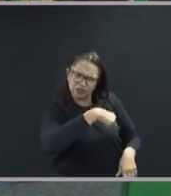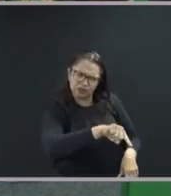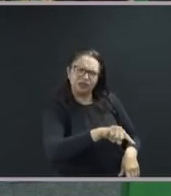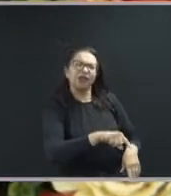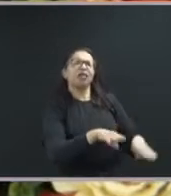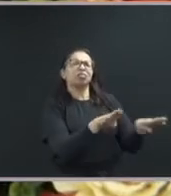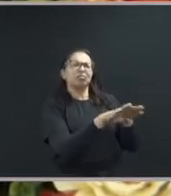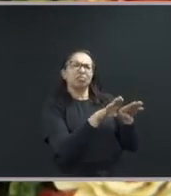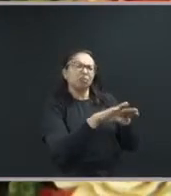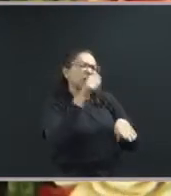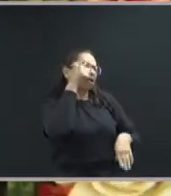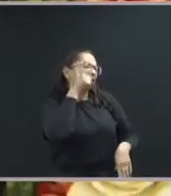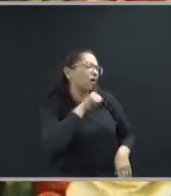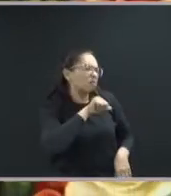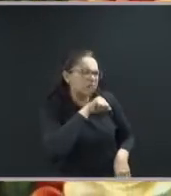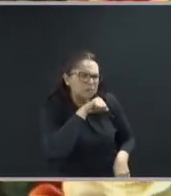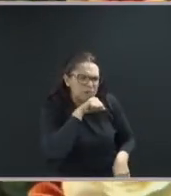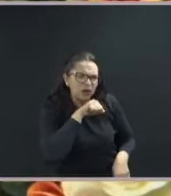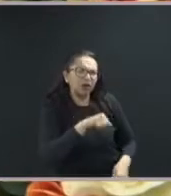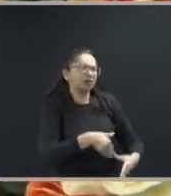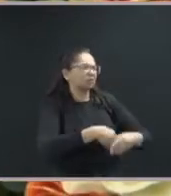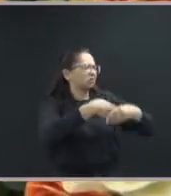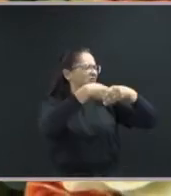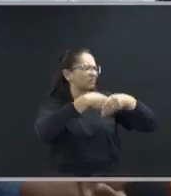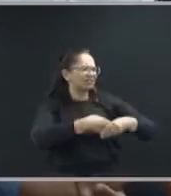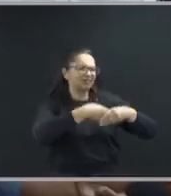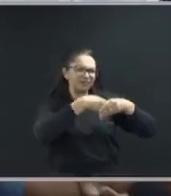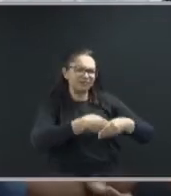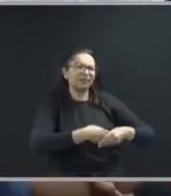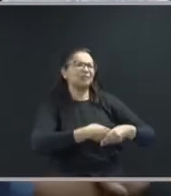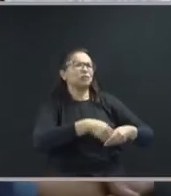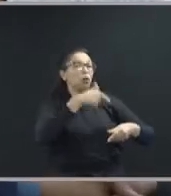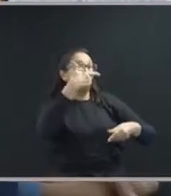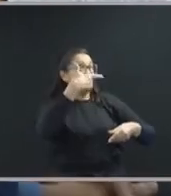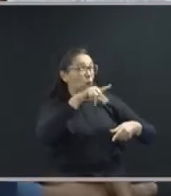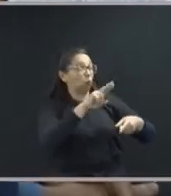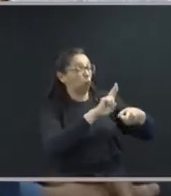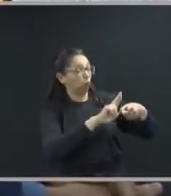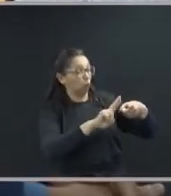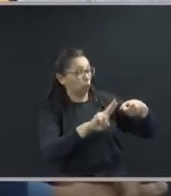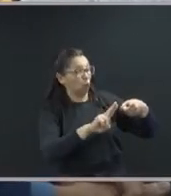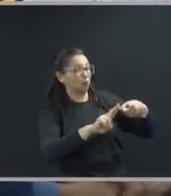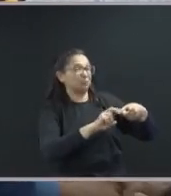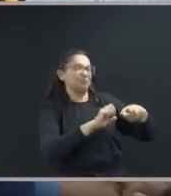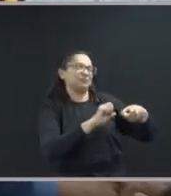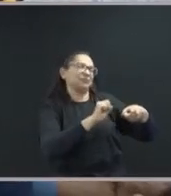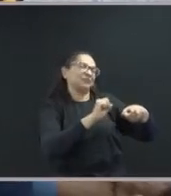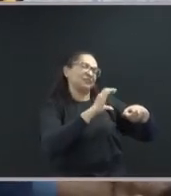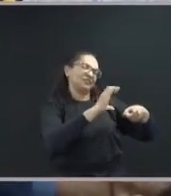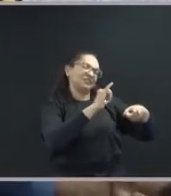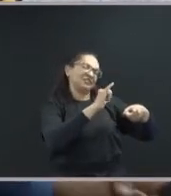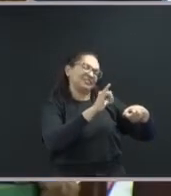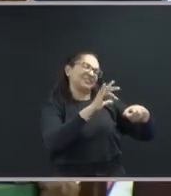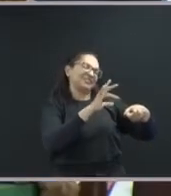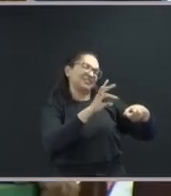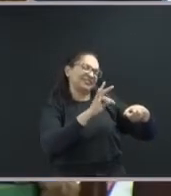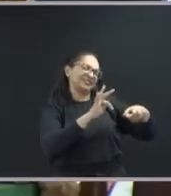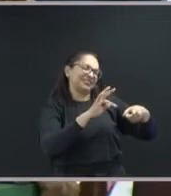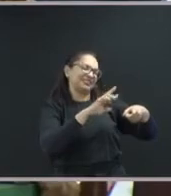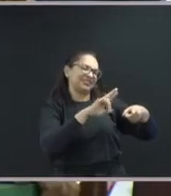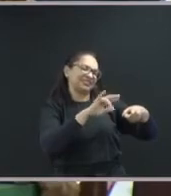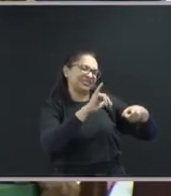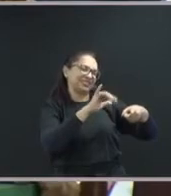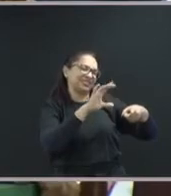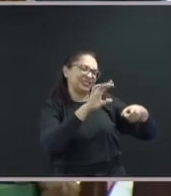e minha mãe. Saudai a Anciclito, a Flegonte, a Hermas, a